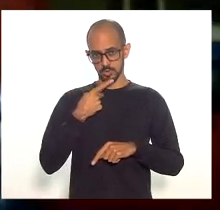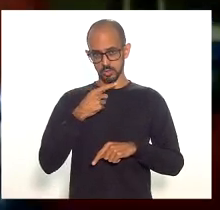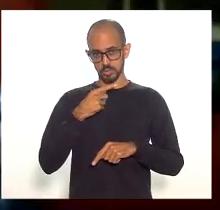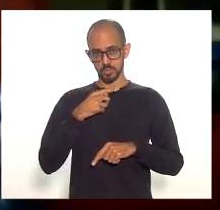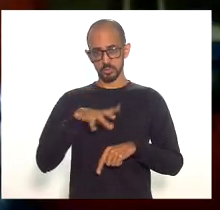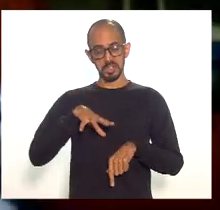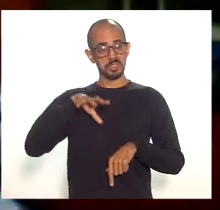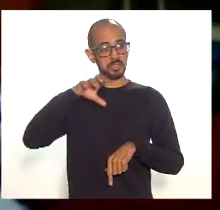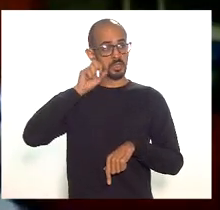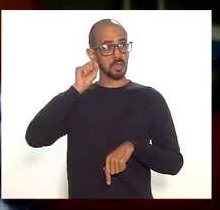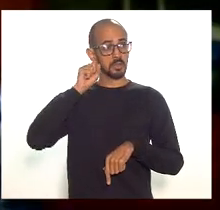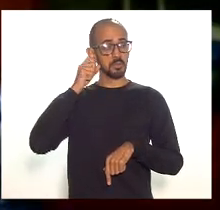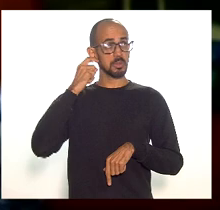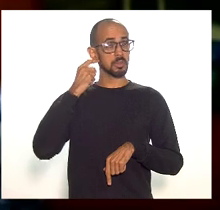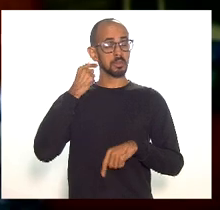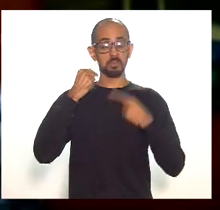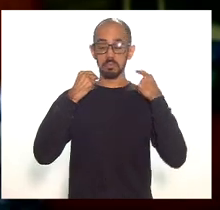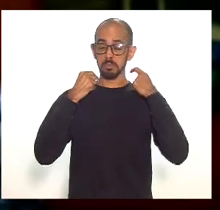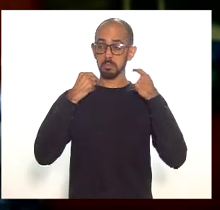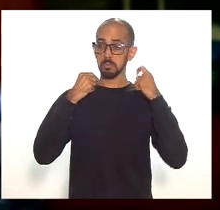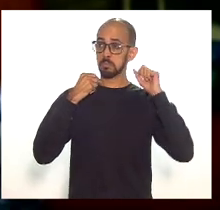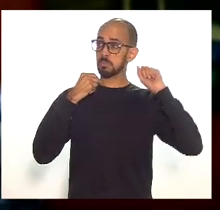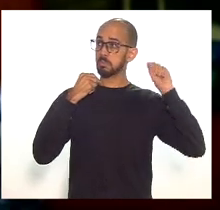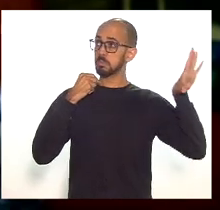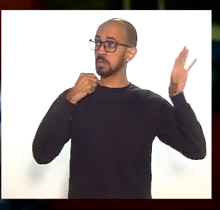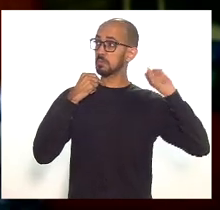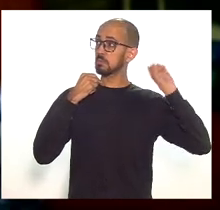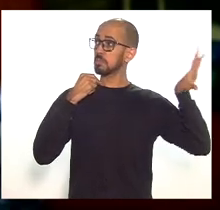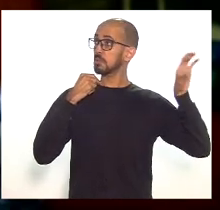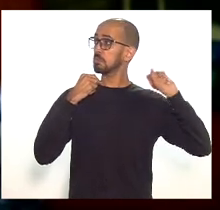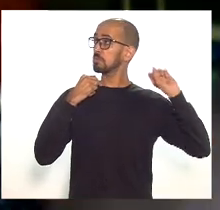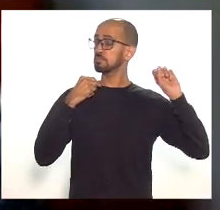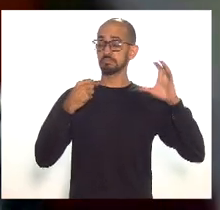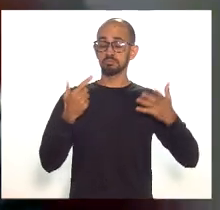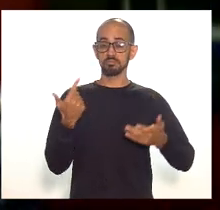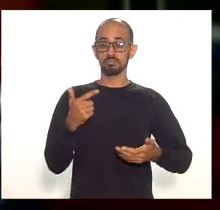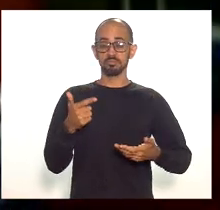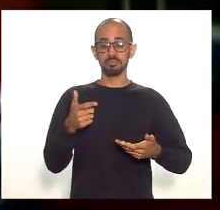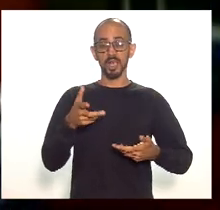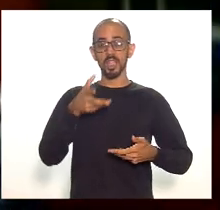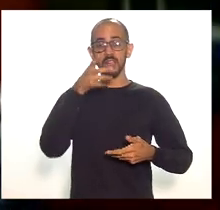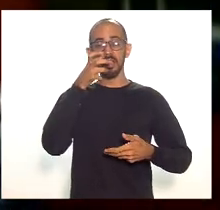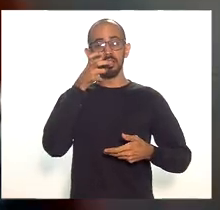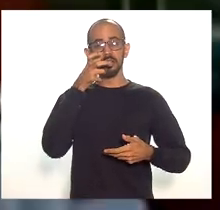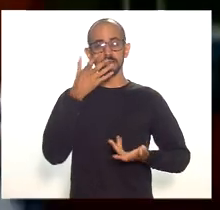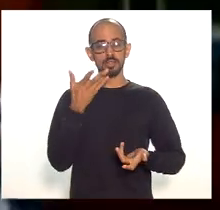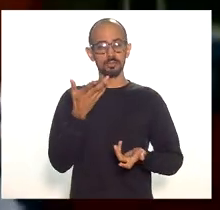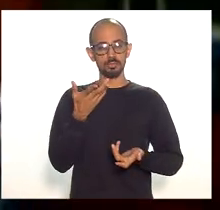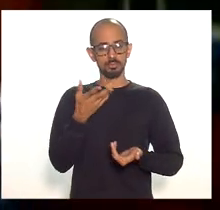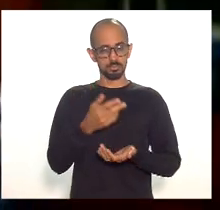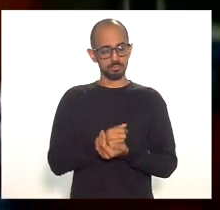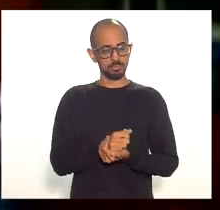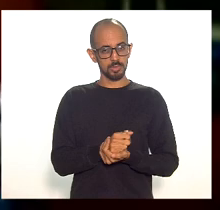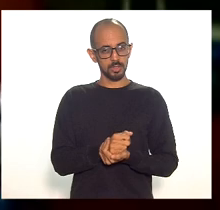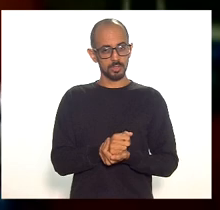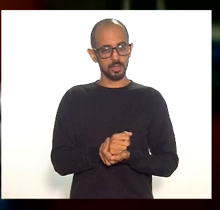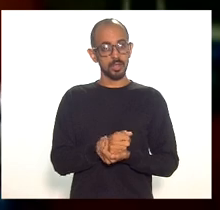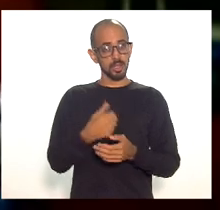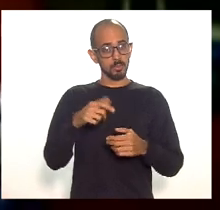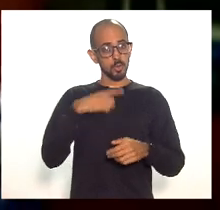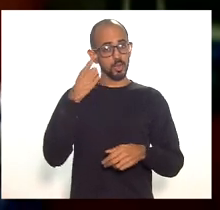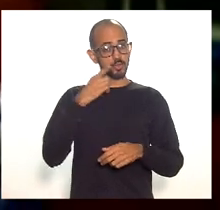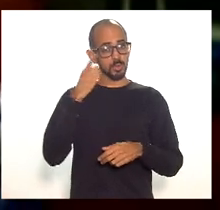sai pelo outro dos nossos governantes ou daqueles que deveriam estar ouvindo e levando em consideração,